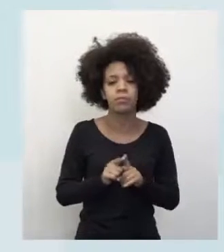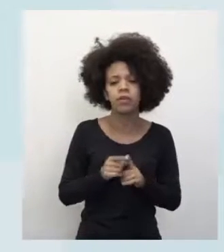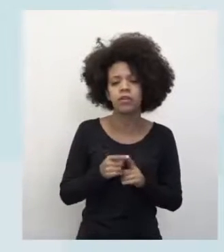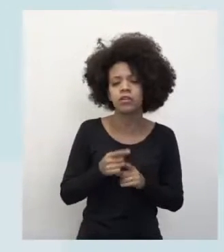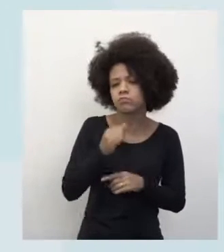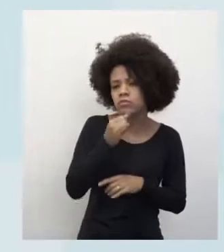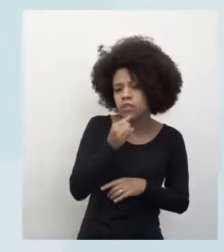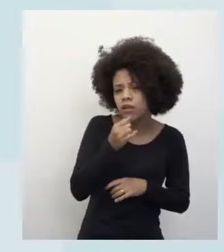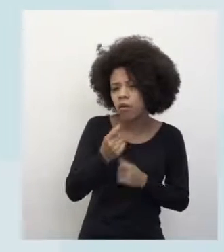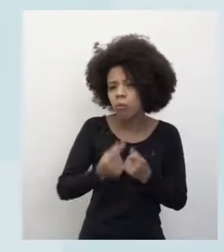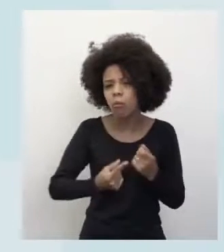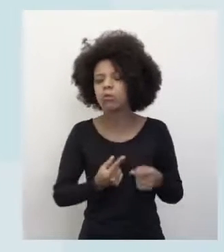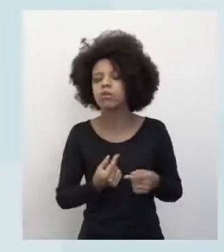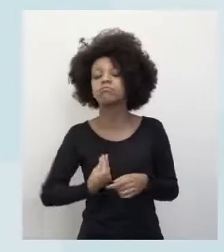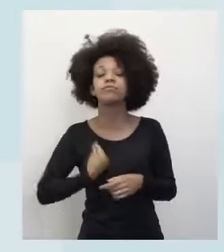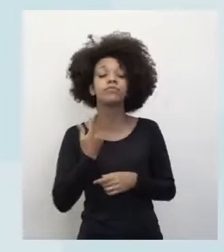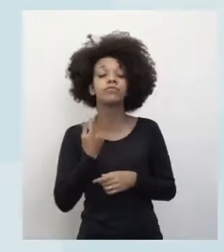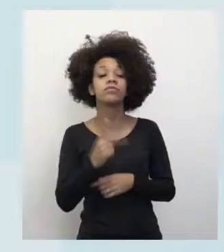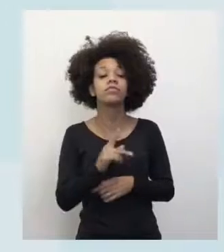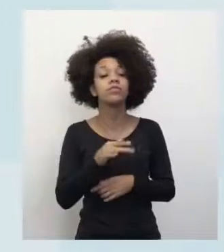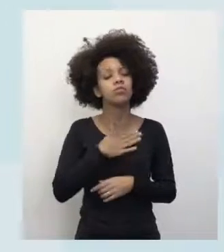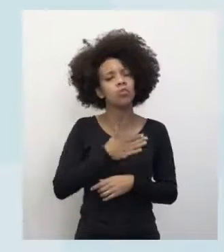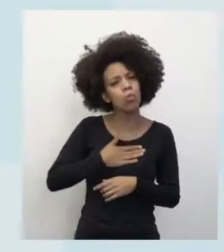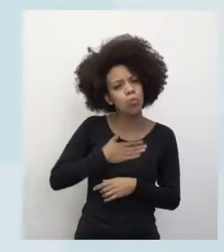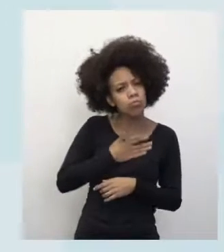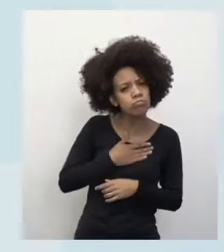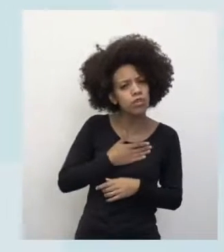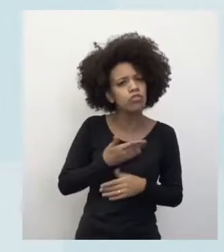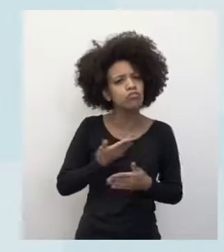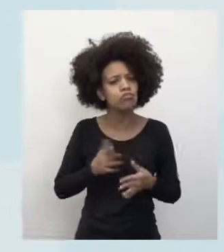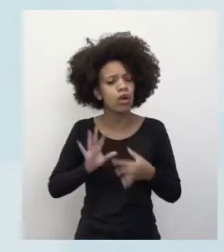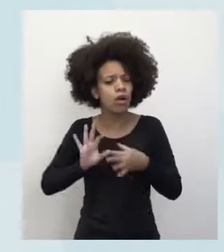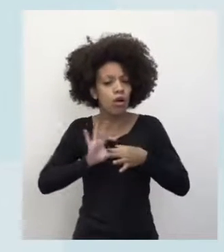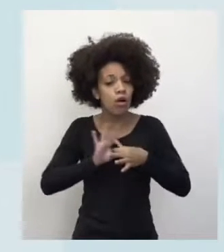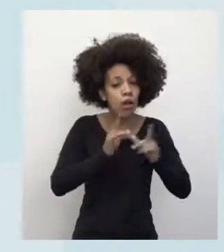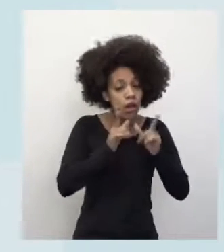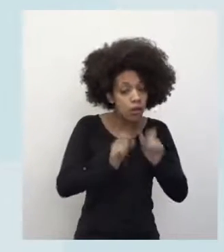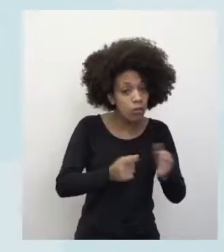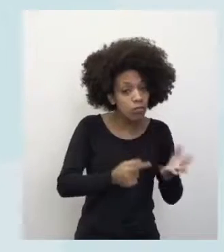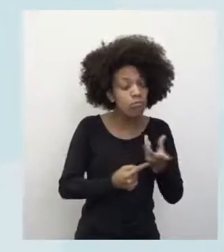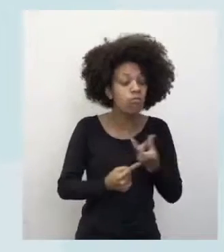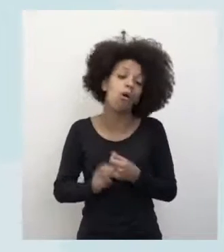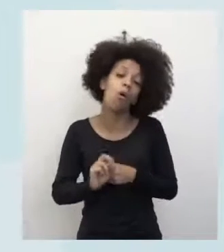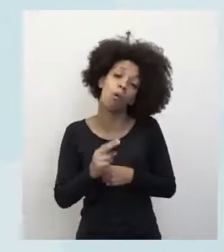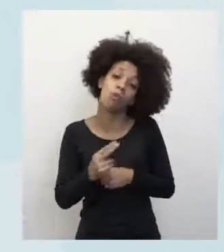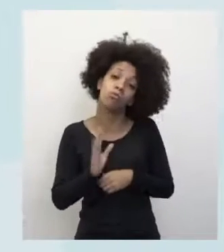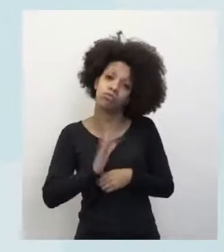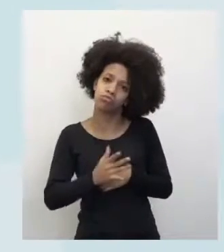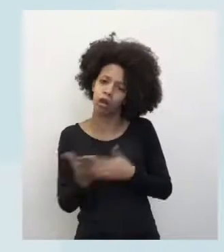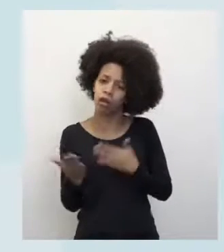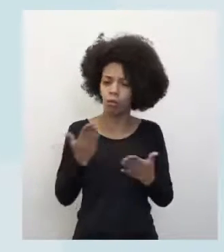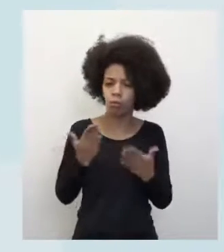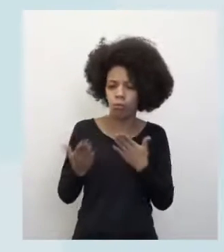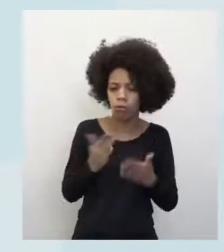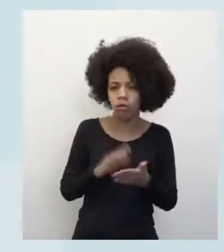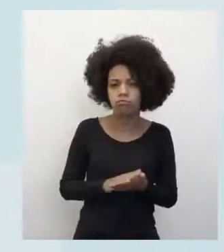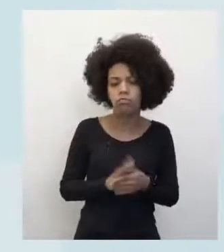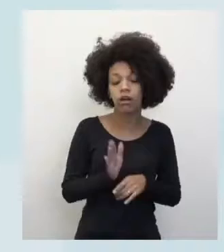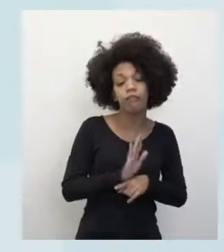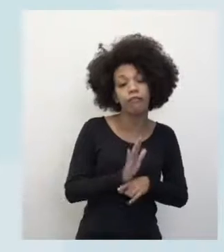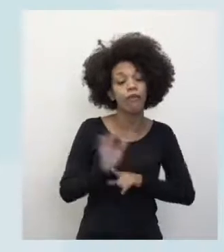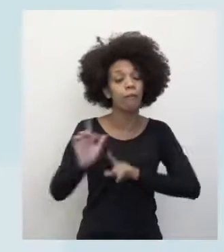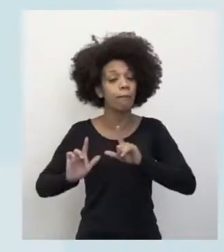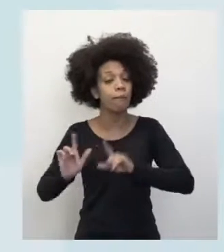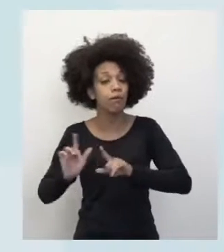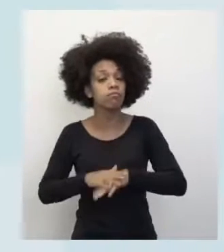período da vida de vocês que vocês gostariam de relacionar com alguma linguagem da arte, ou que vocês já relacionam. Filme, música, dança,